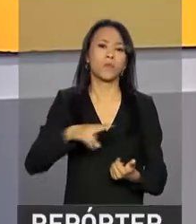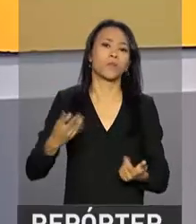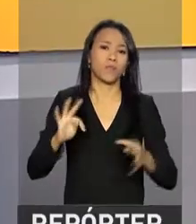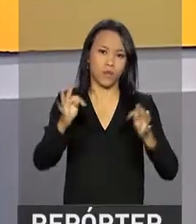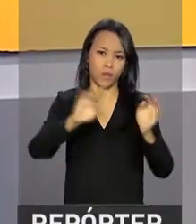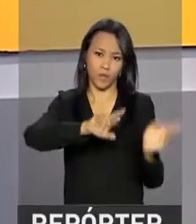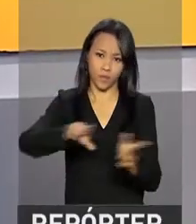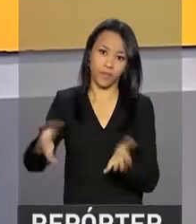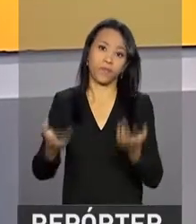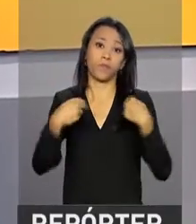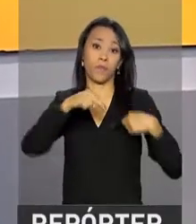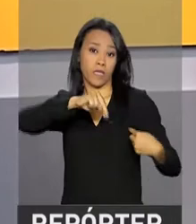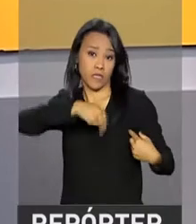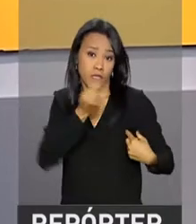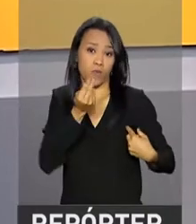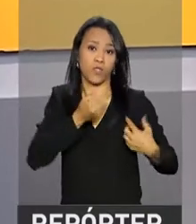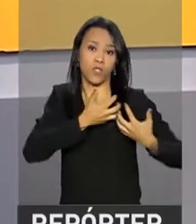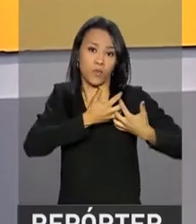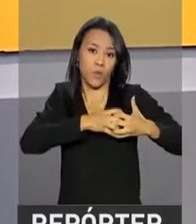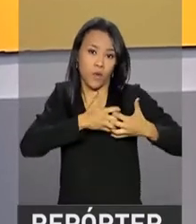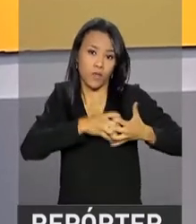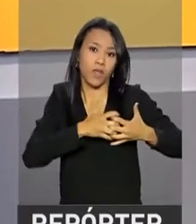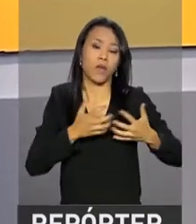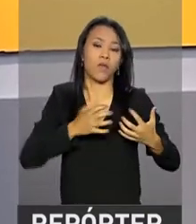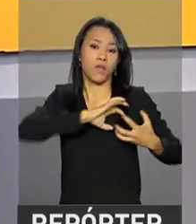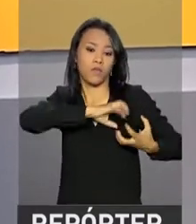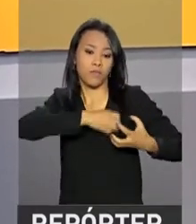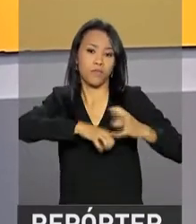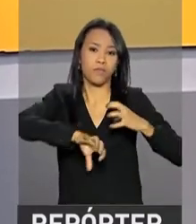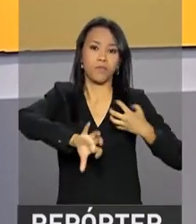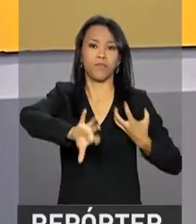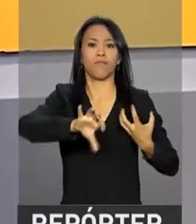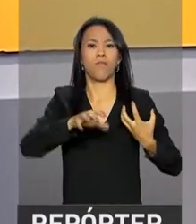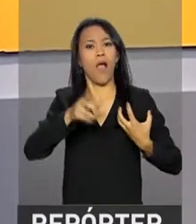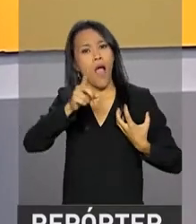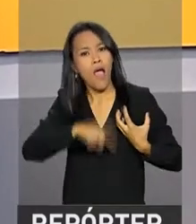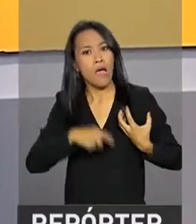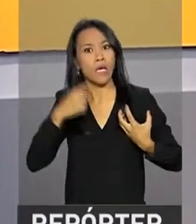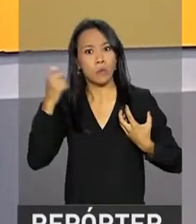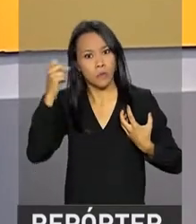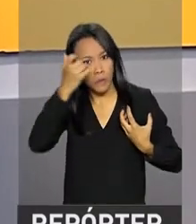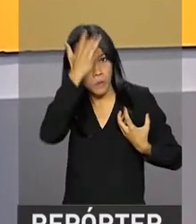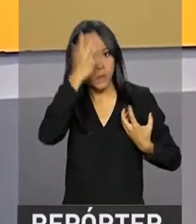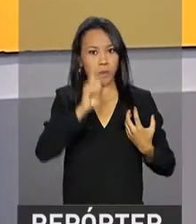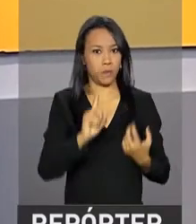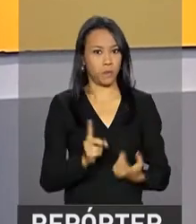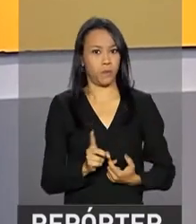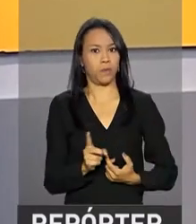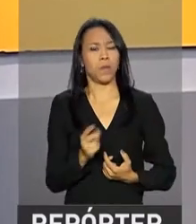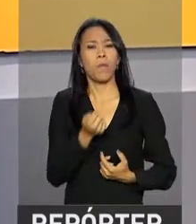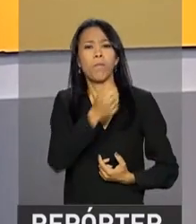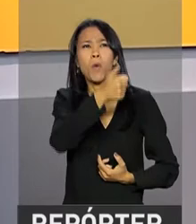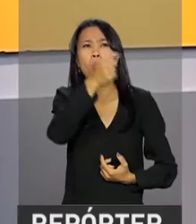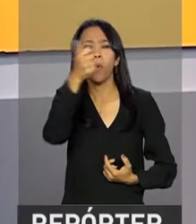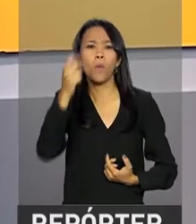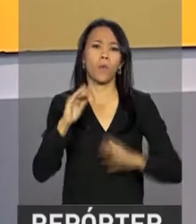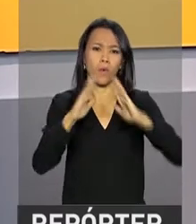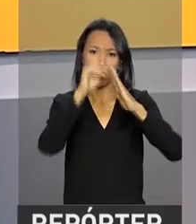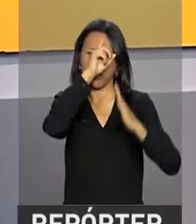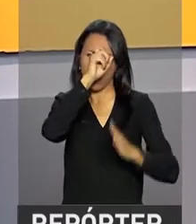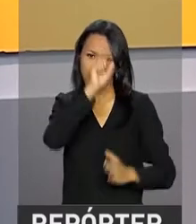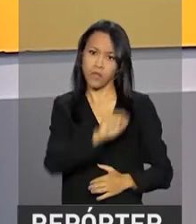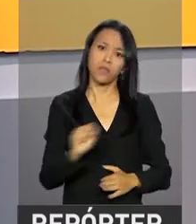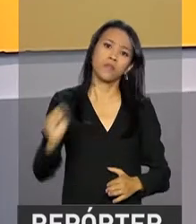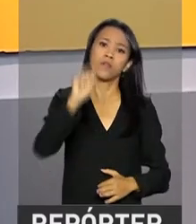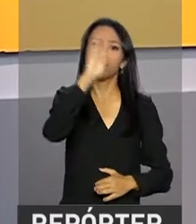cirurgias no coração e transplantes cardíacos são procedimentos complexos hoje poucos hospitais no país fazem